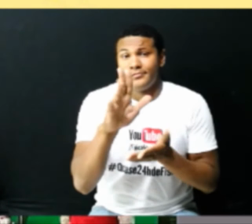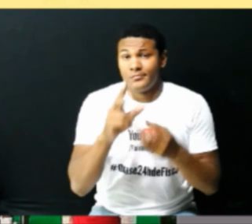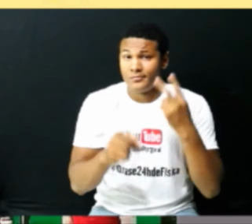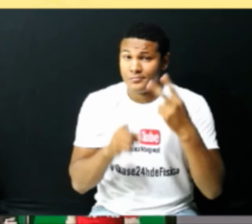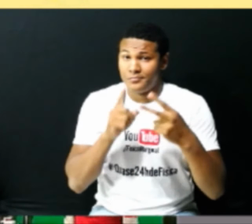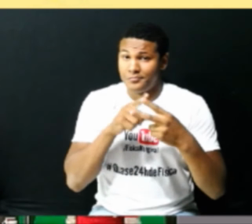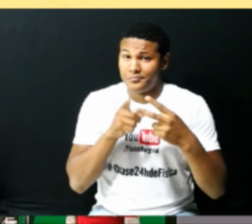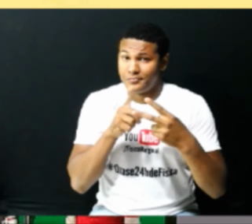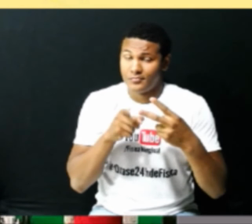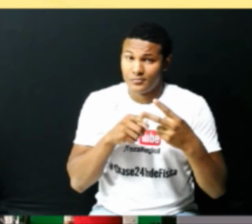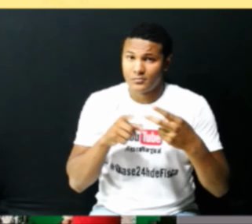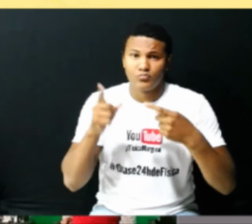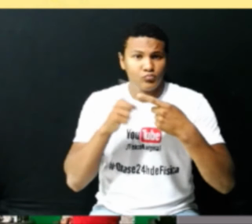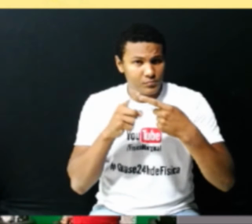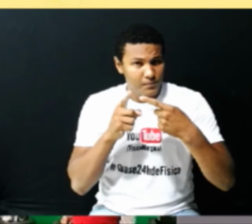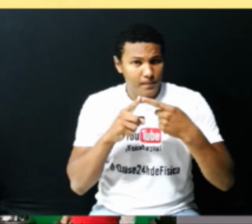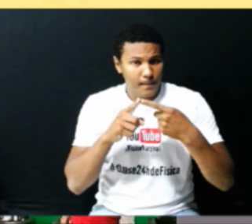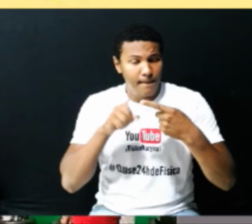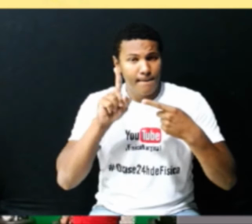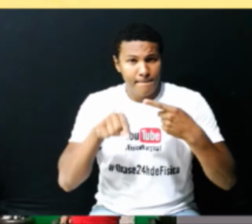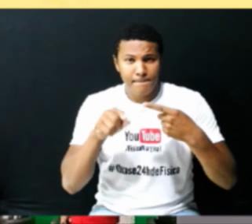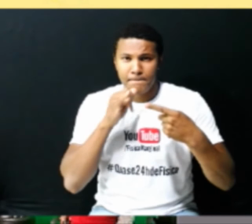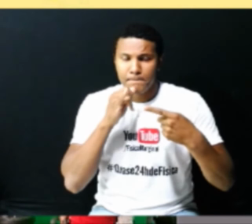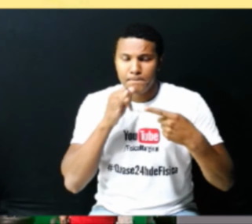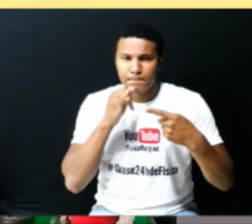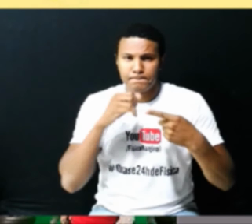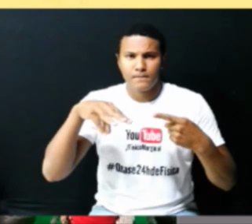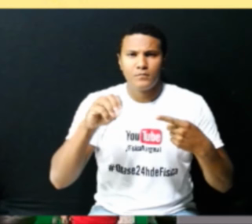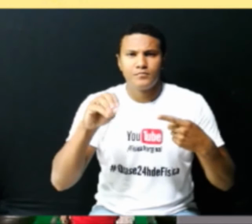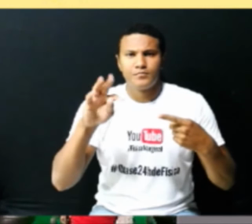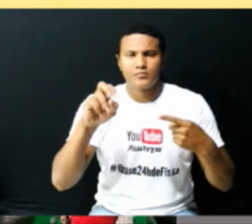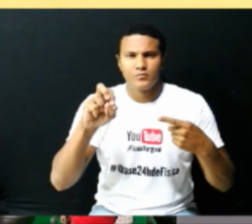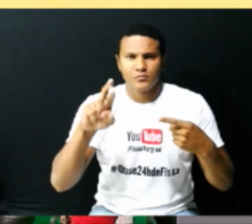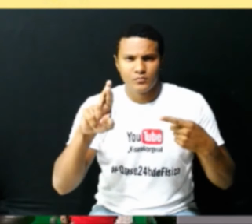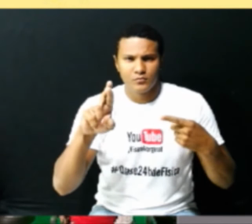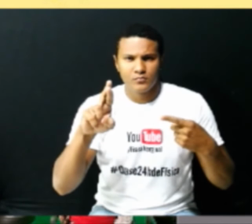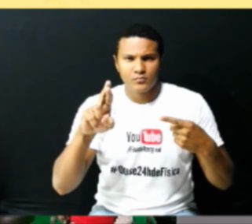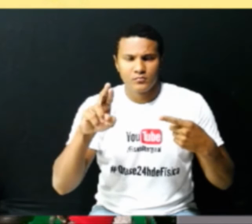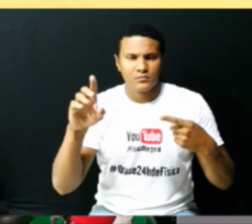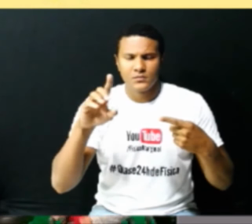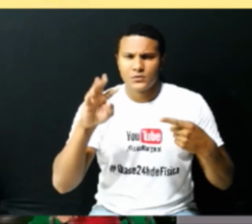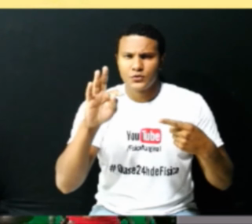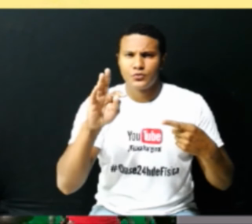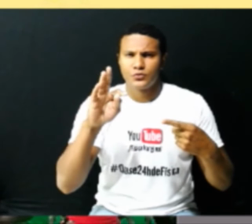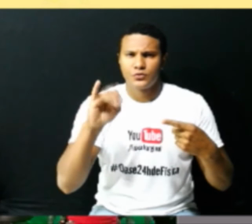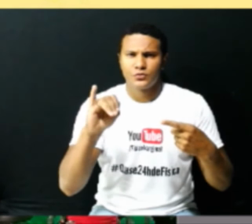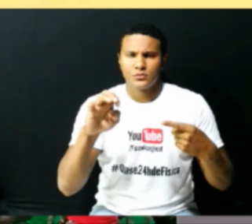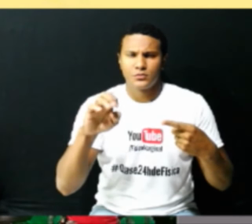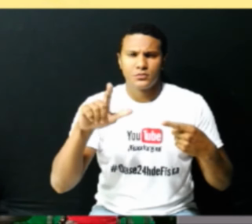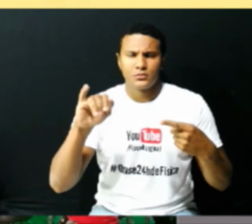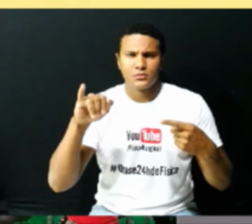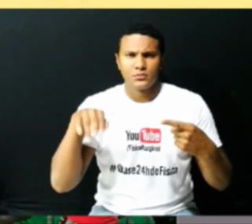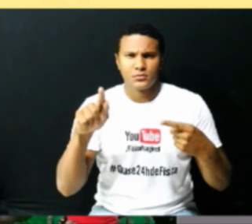é usar um motor de Stirling, não sei se pronuncia assim, tenho dúvidas, motor de Stirling que ele utiliza a